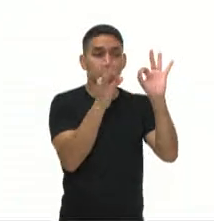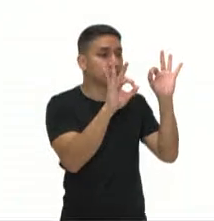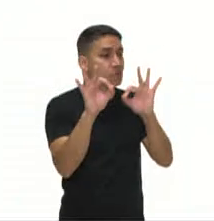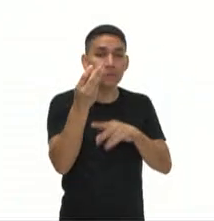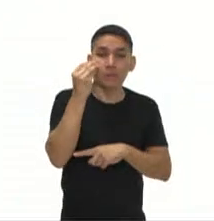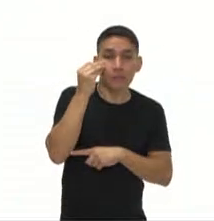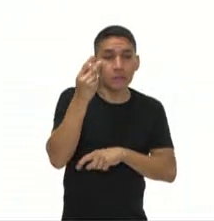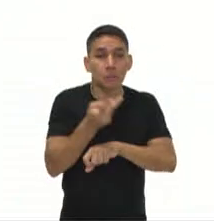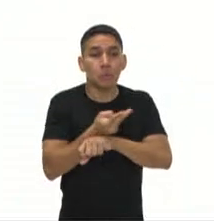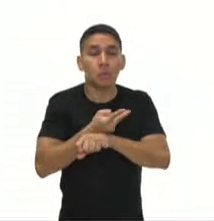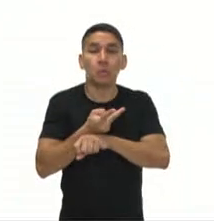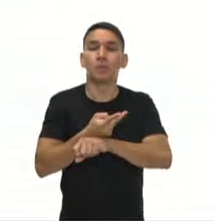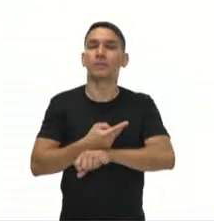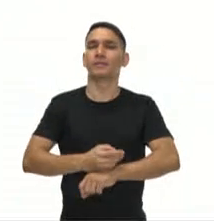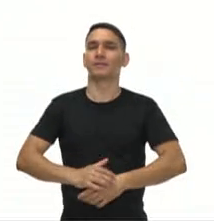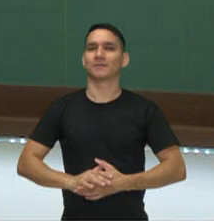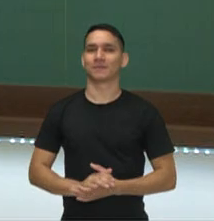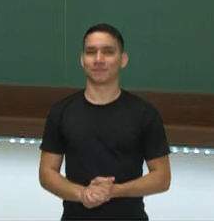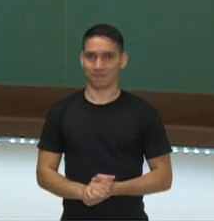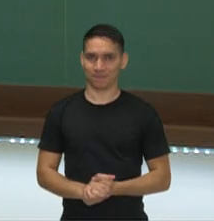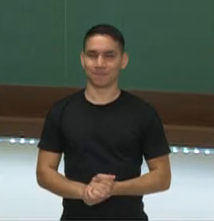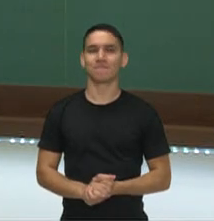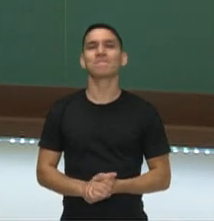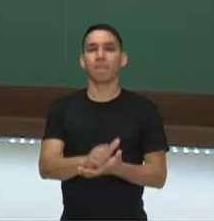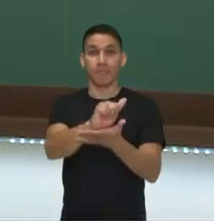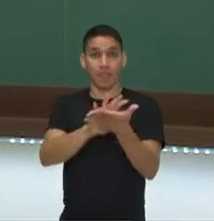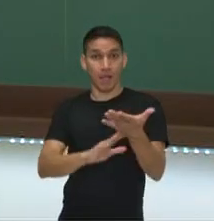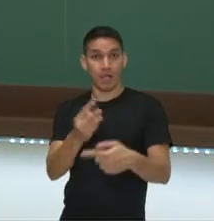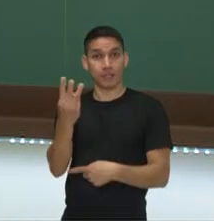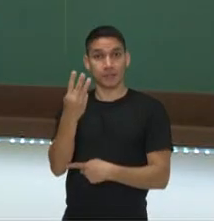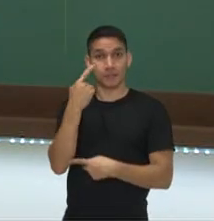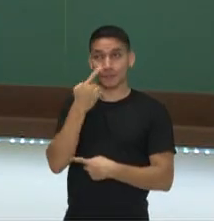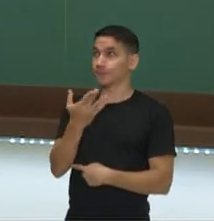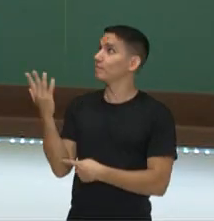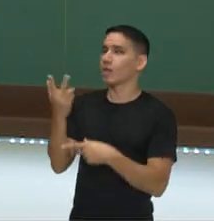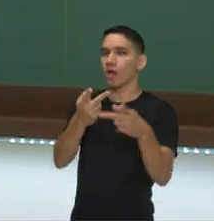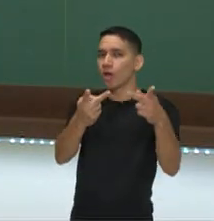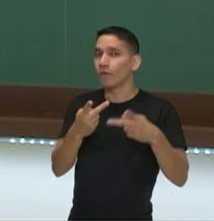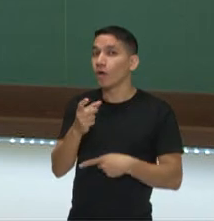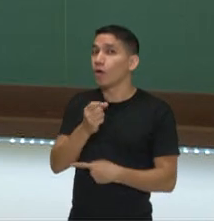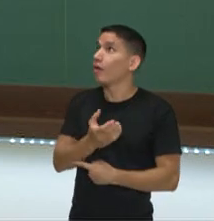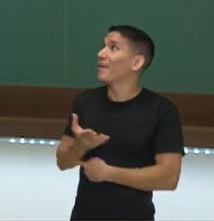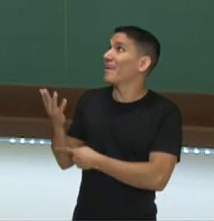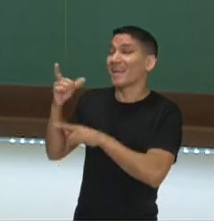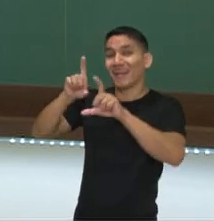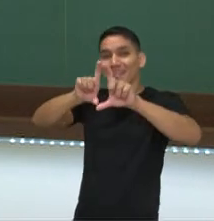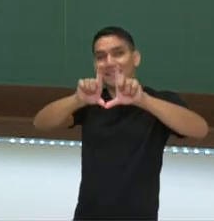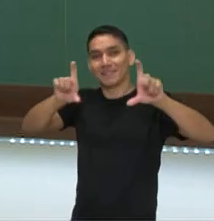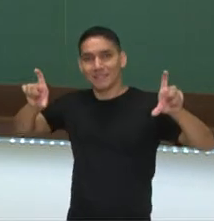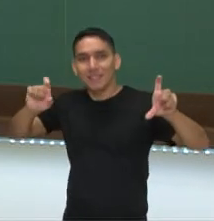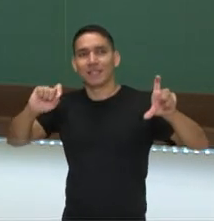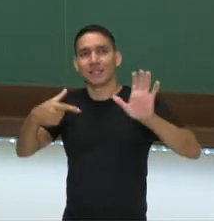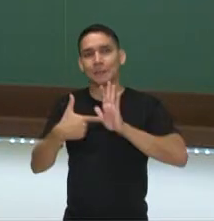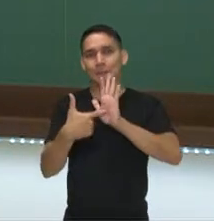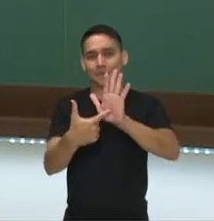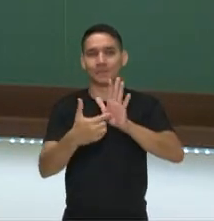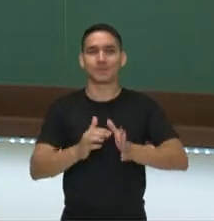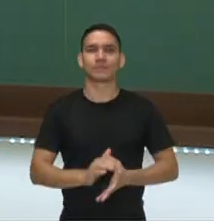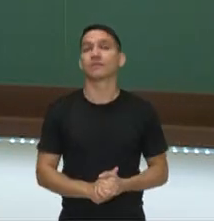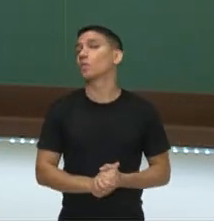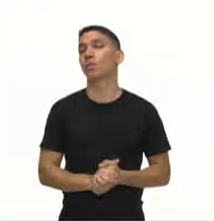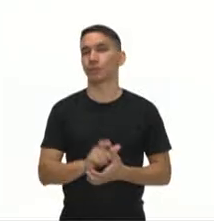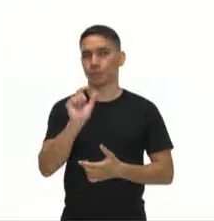farejando. Chegamos à atividade 3 e eu te convido a reler comigo esse trecho.